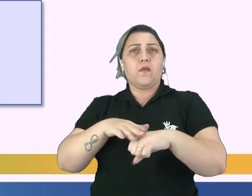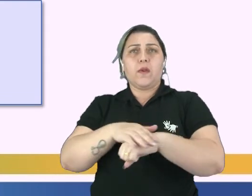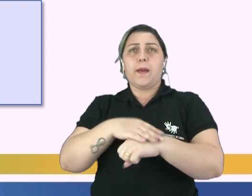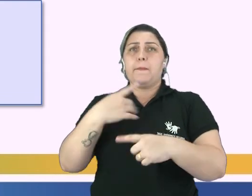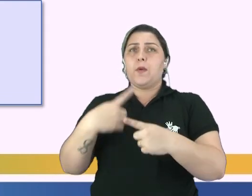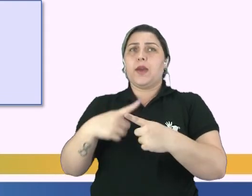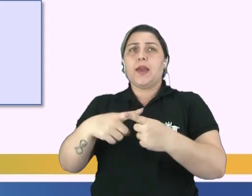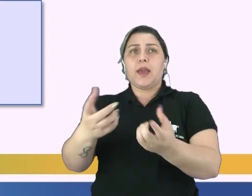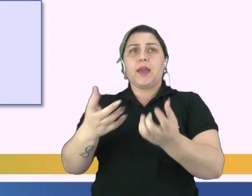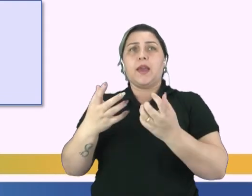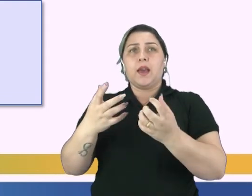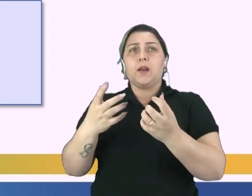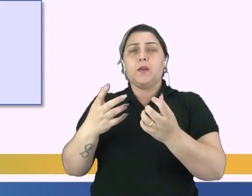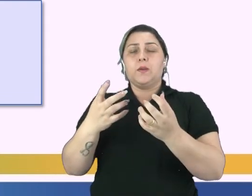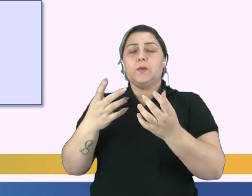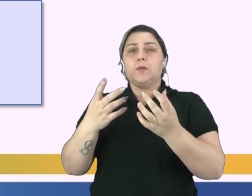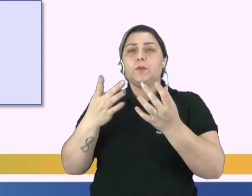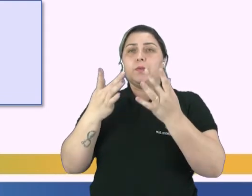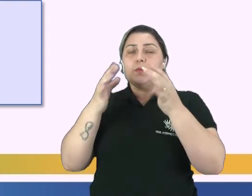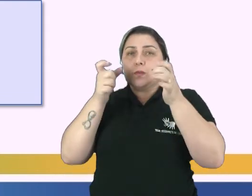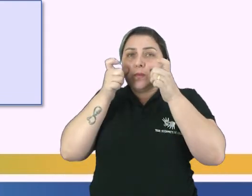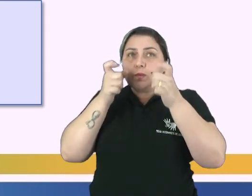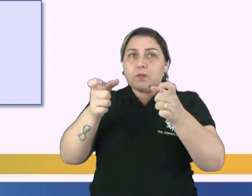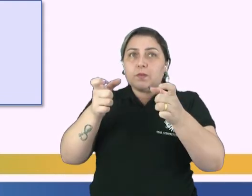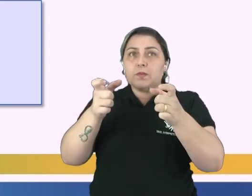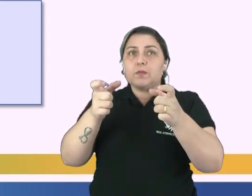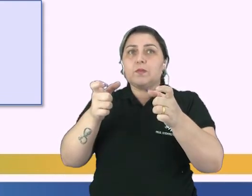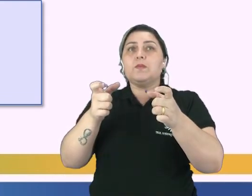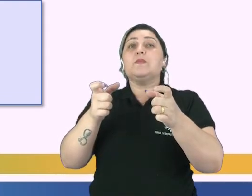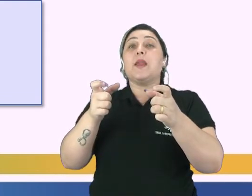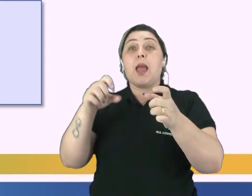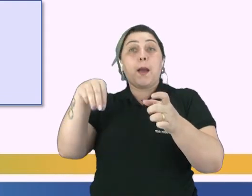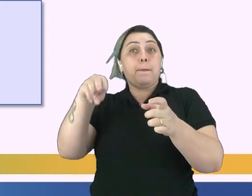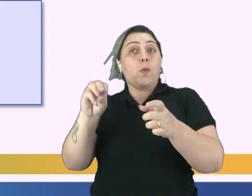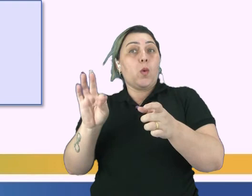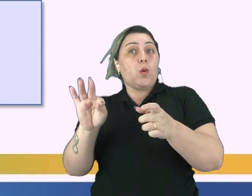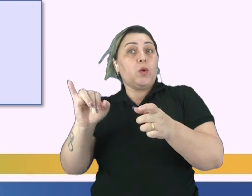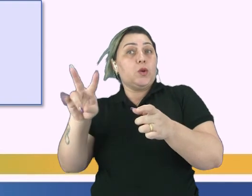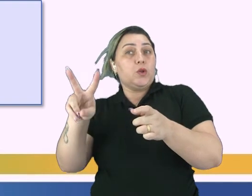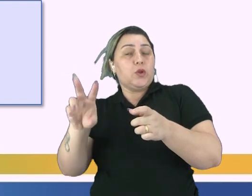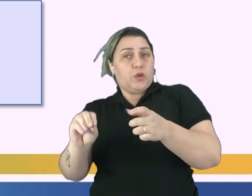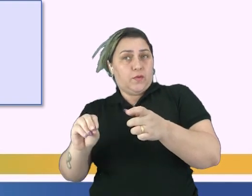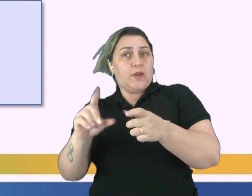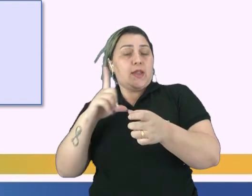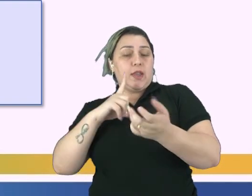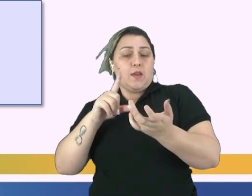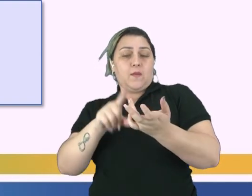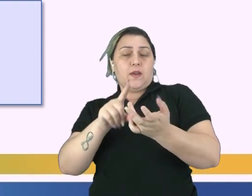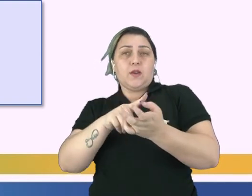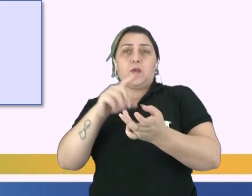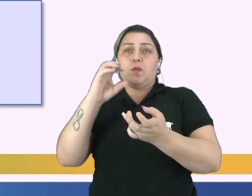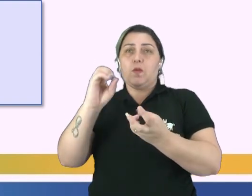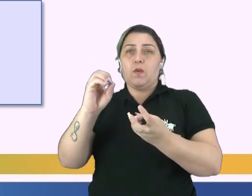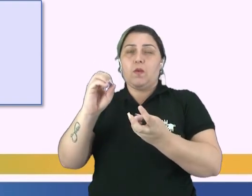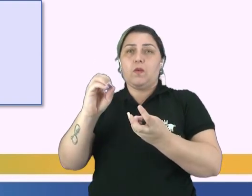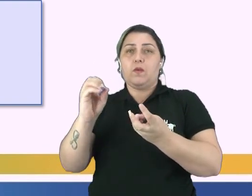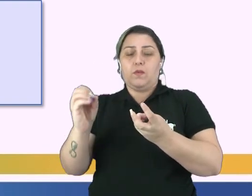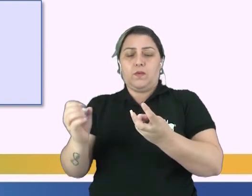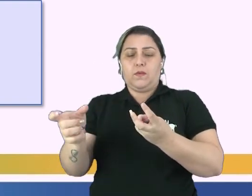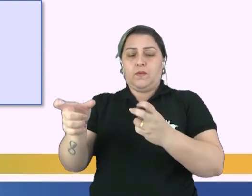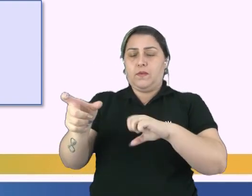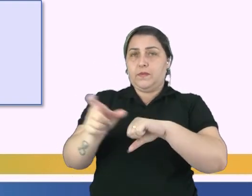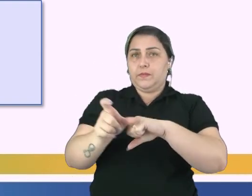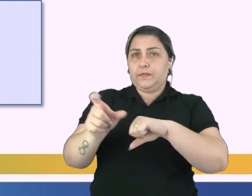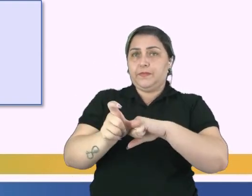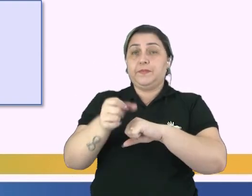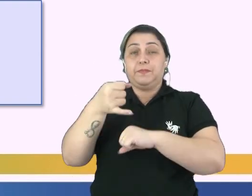é porque quero estar concentrada. Olha, o porquê tem o artigo o, então esse porquê é substantivo.